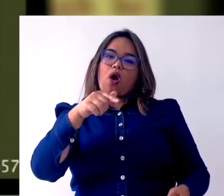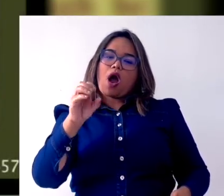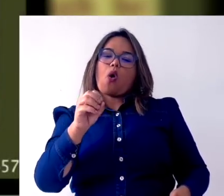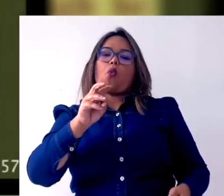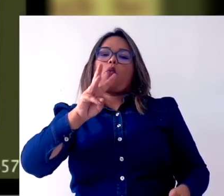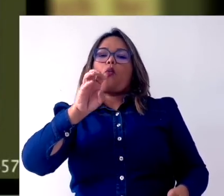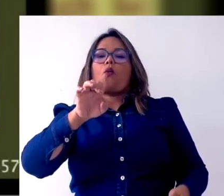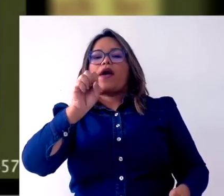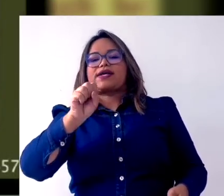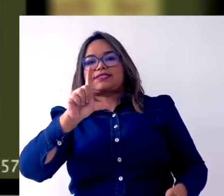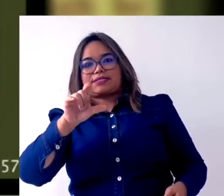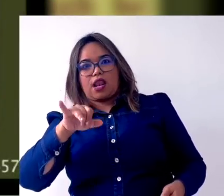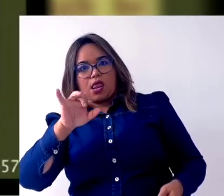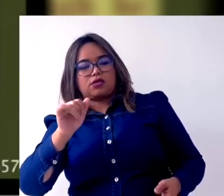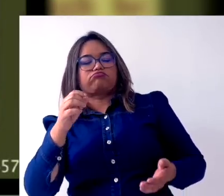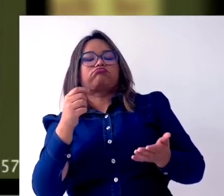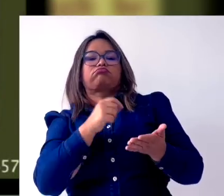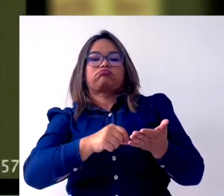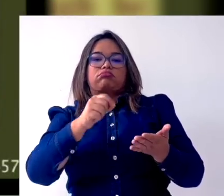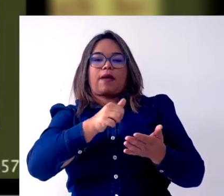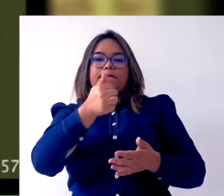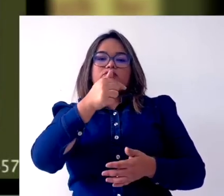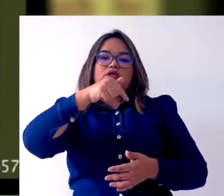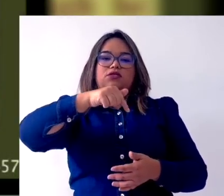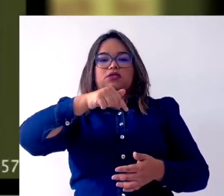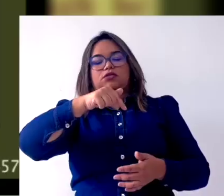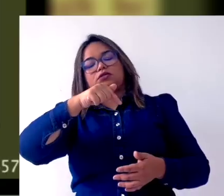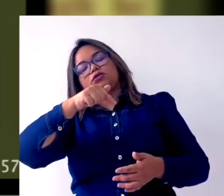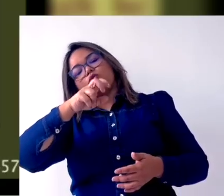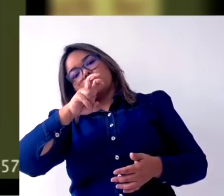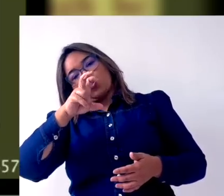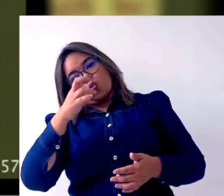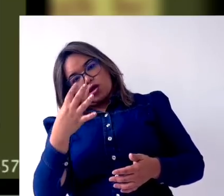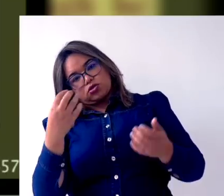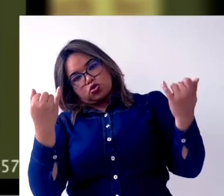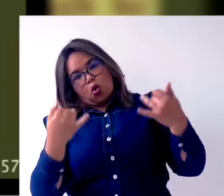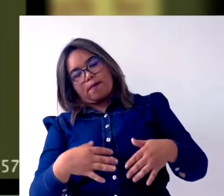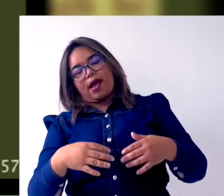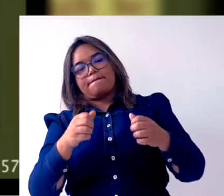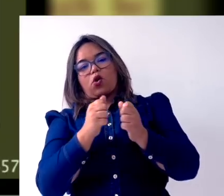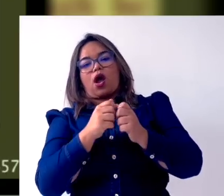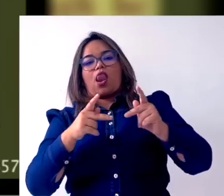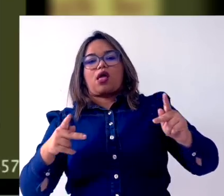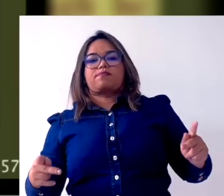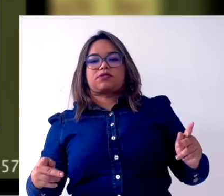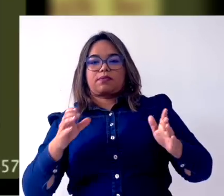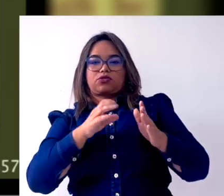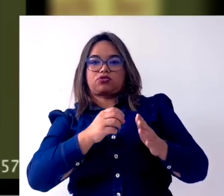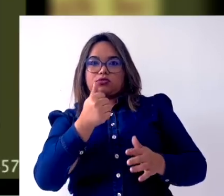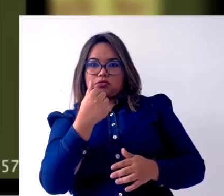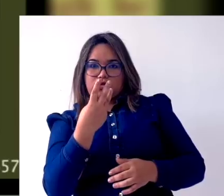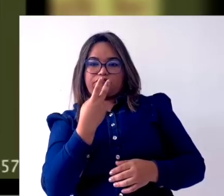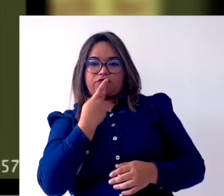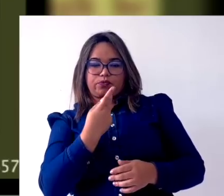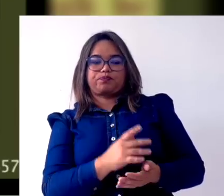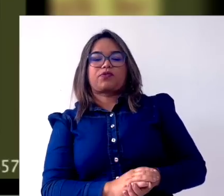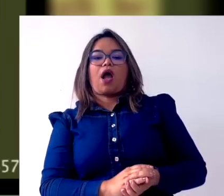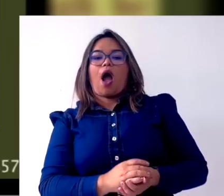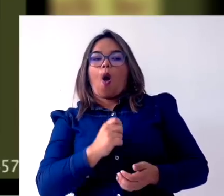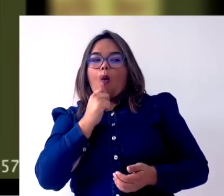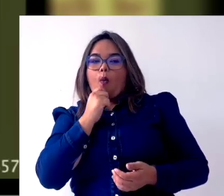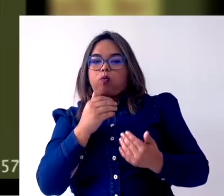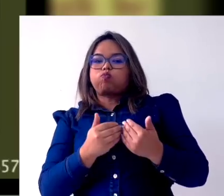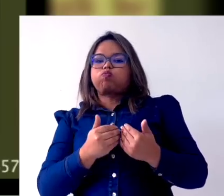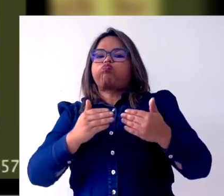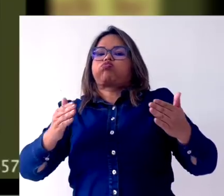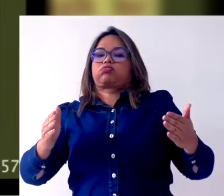Apocalipse 13, escritas em 1754, diz o seguinte da besta de 2 chifres. Ela não veio ainda, mas ela não